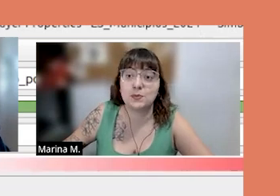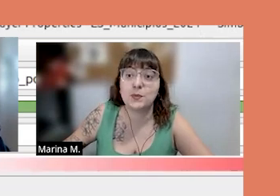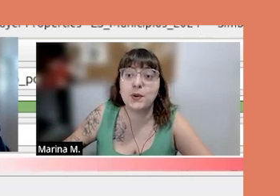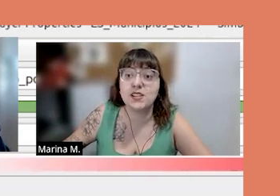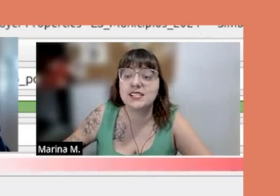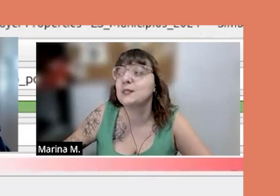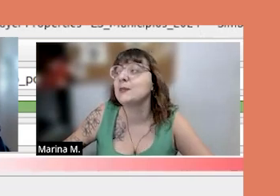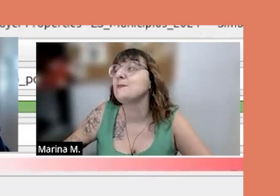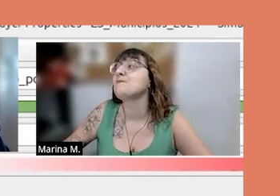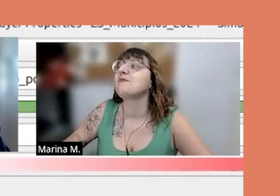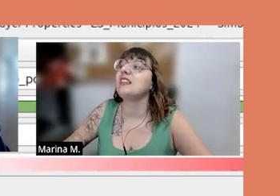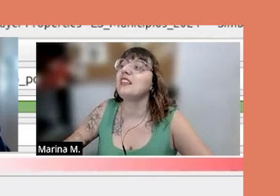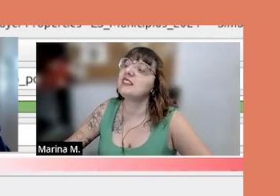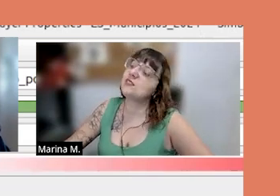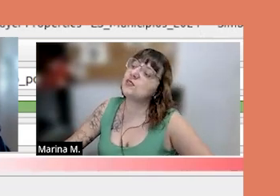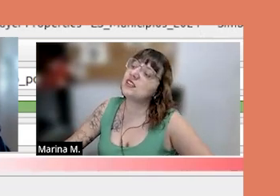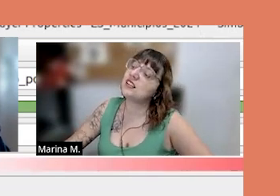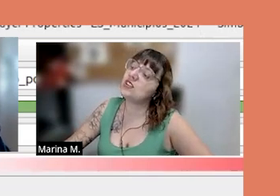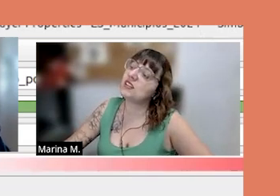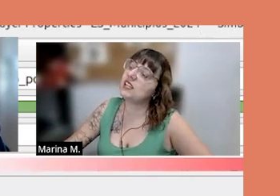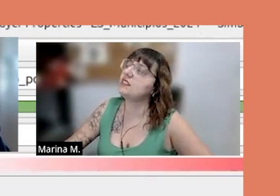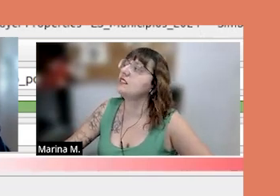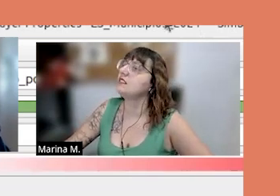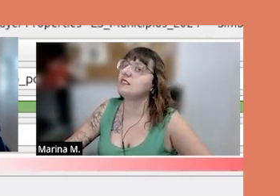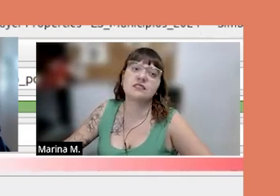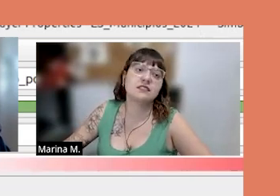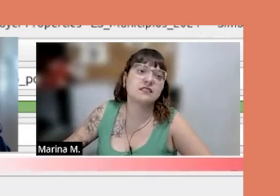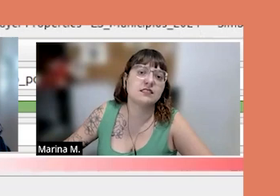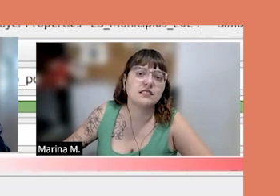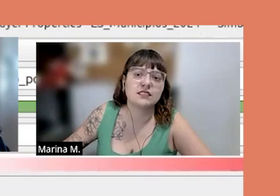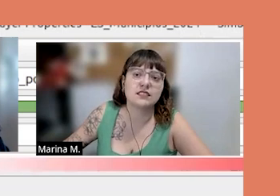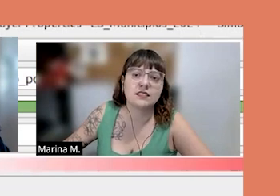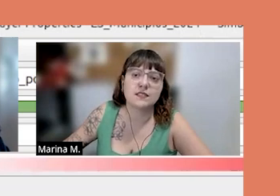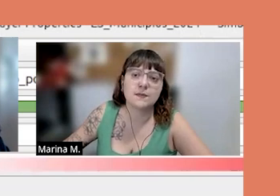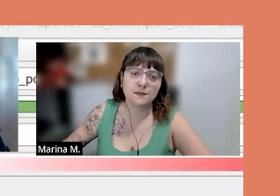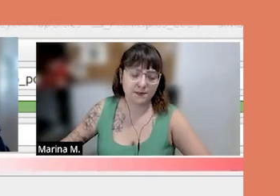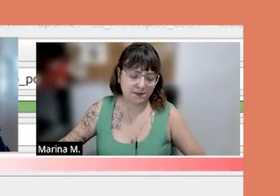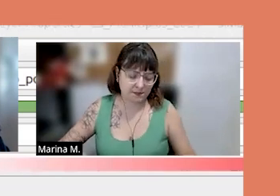mais populosa, e essa outra região aqui.